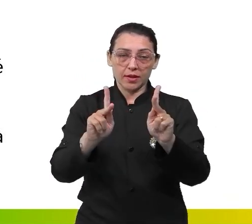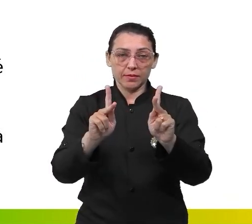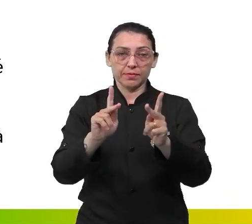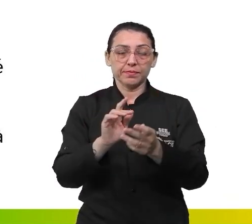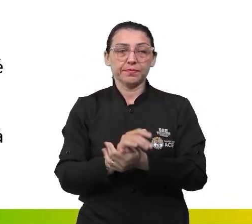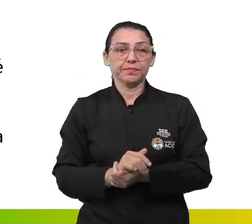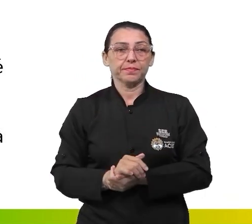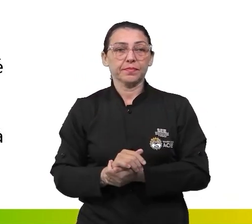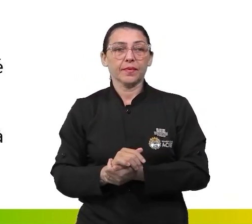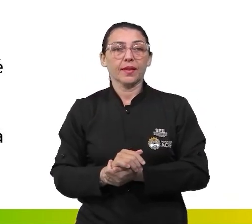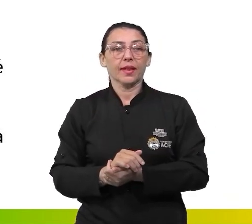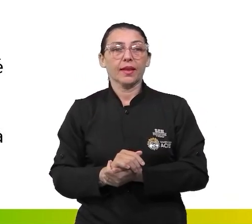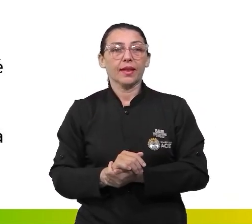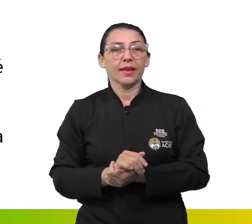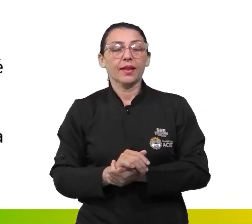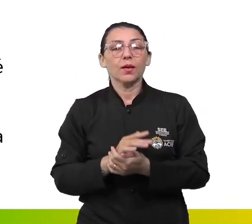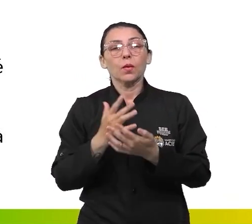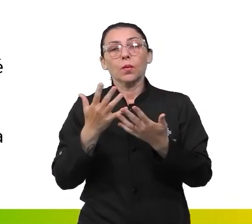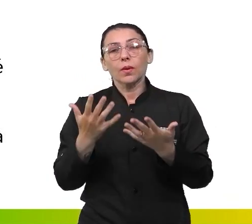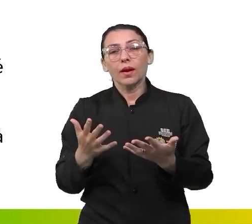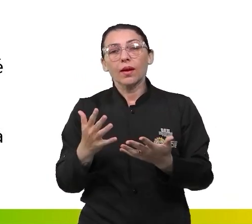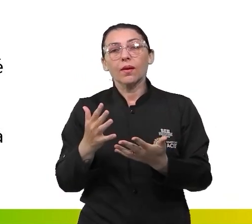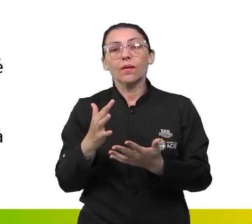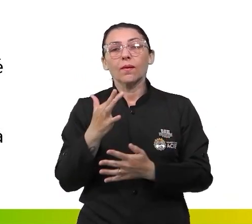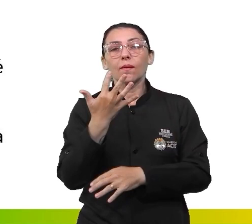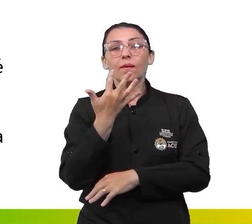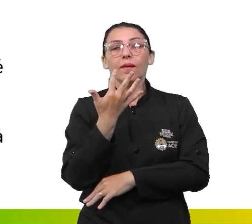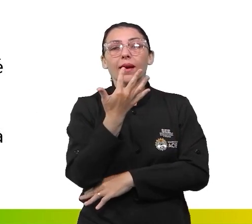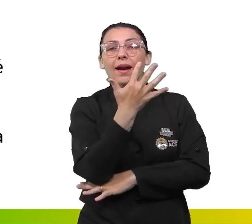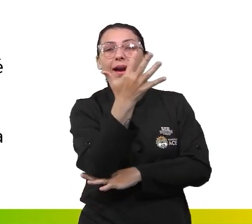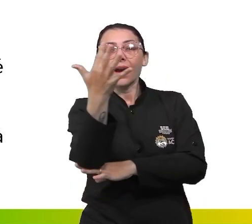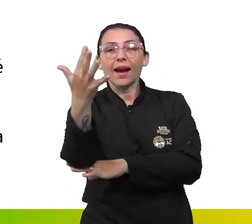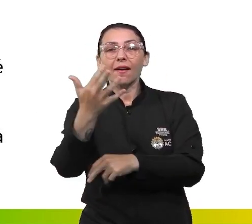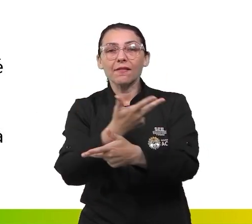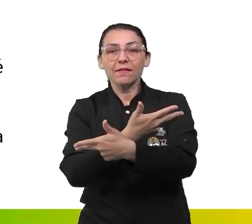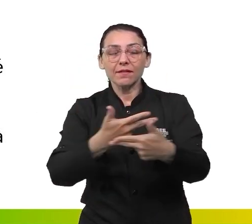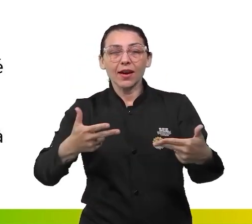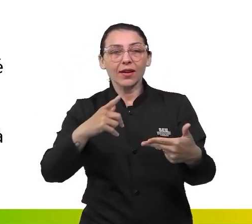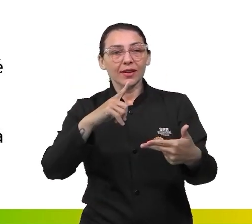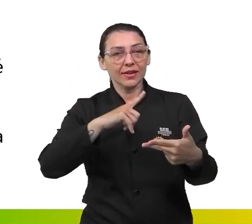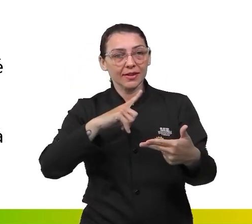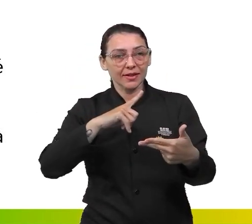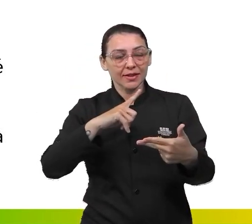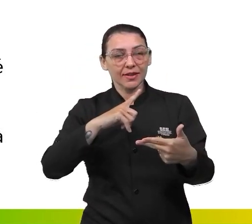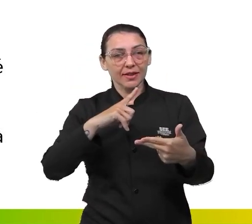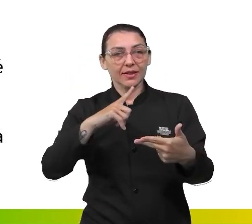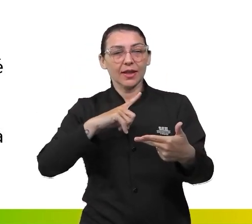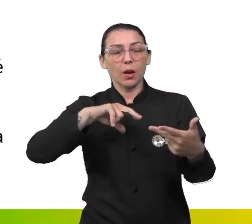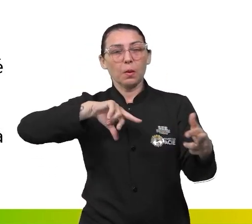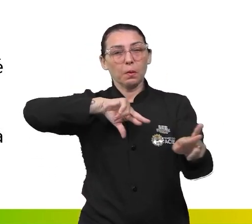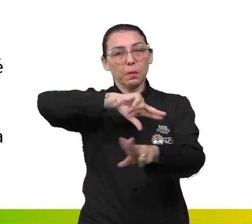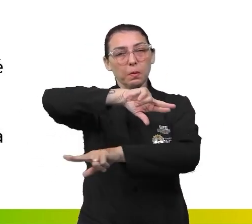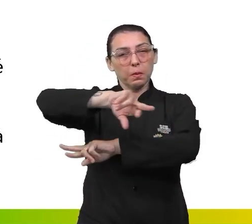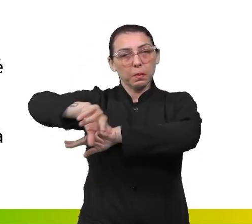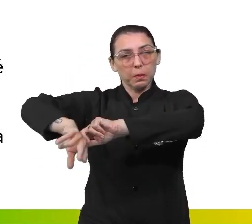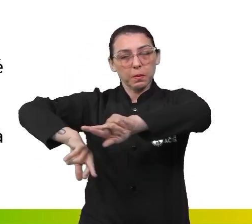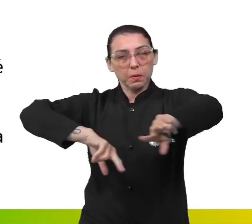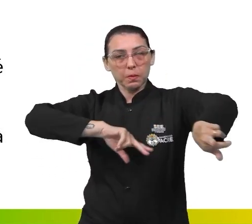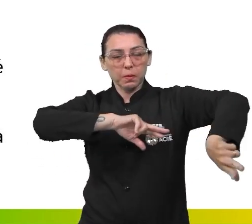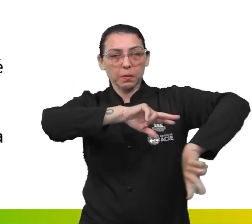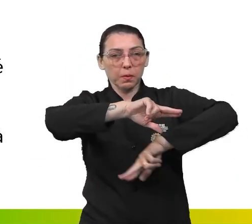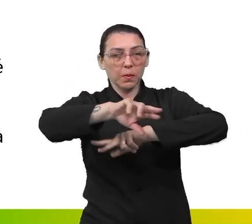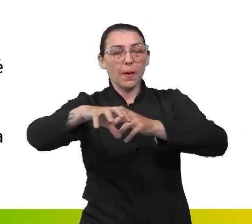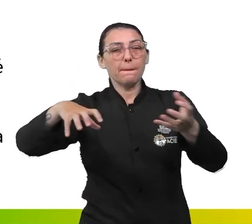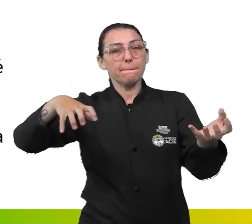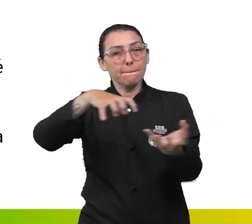E a fauna, pessoal? Conforme vocês podem observar, ele apresenta aí uma grande diversidade